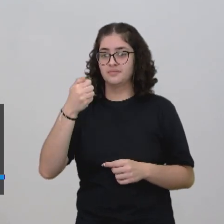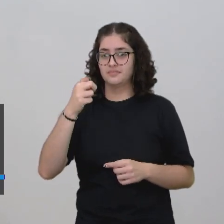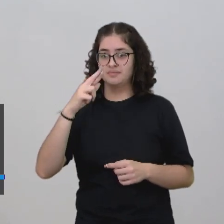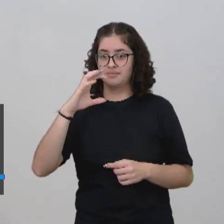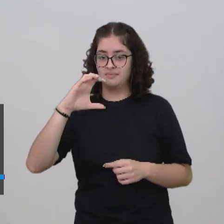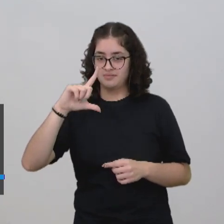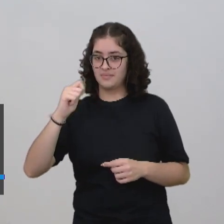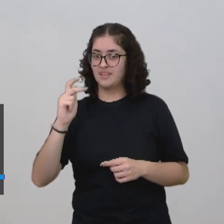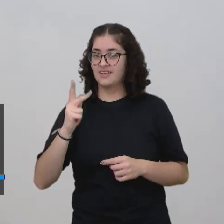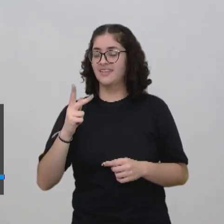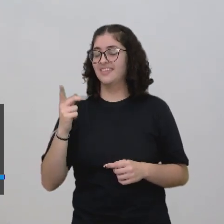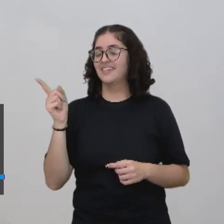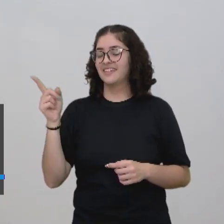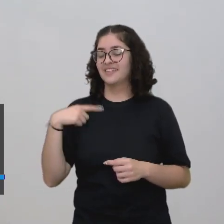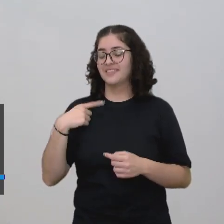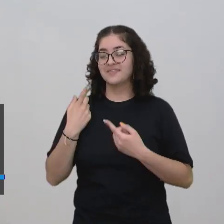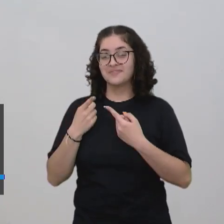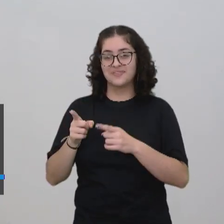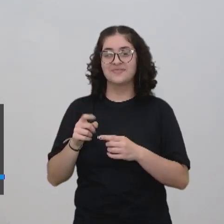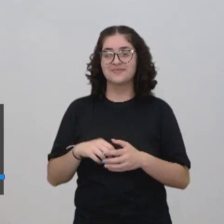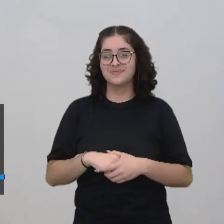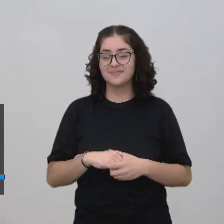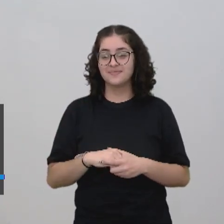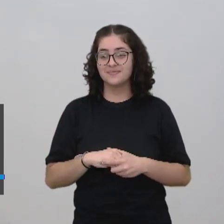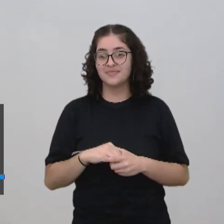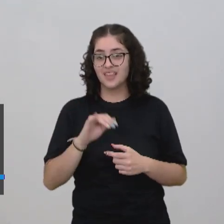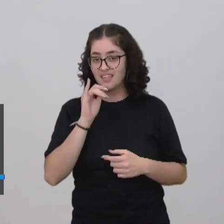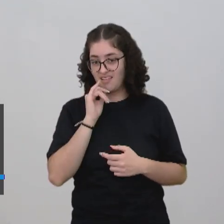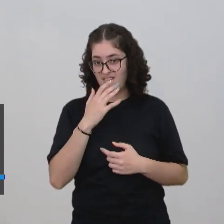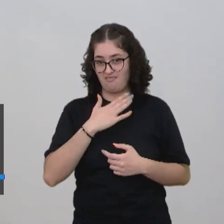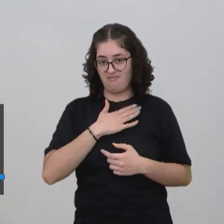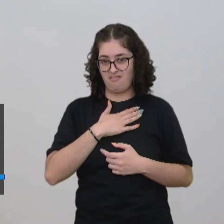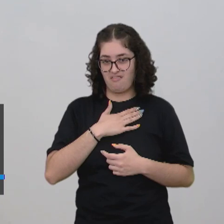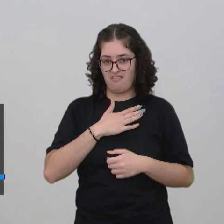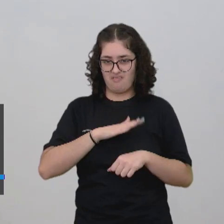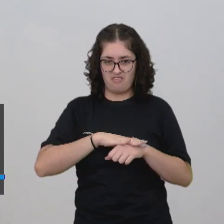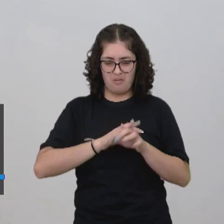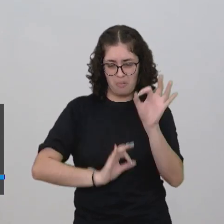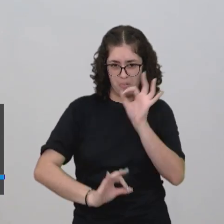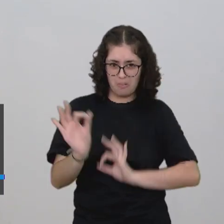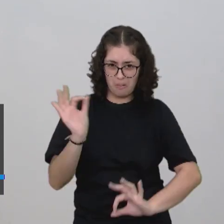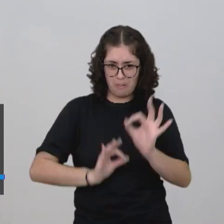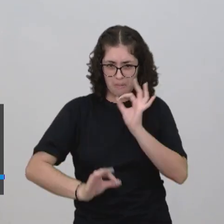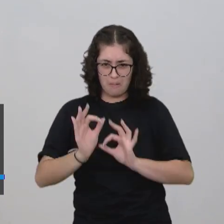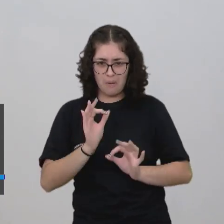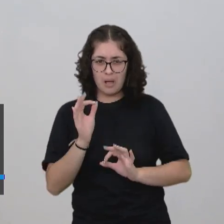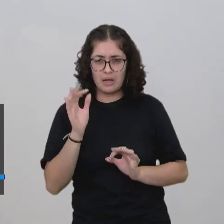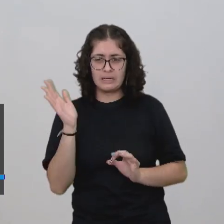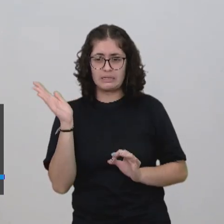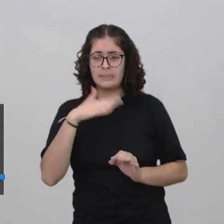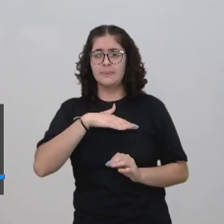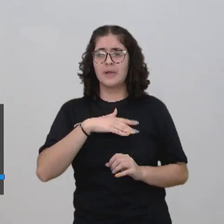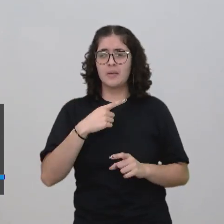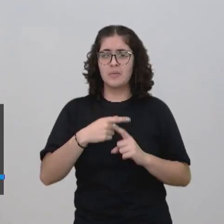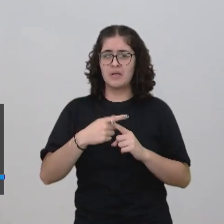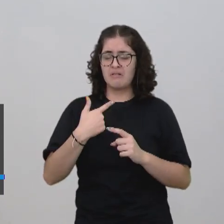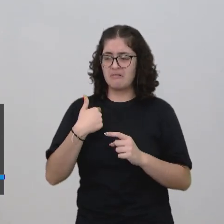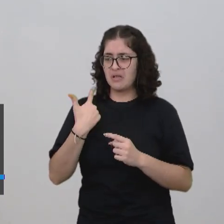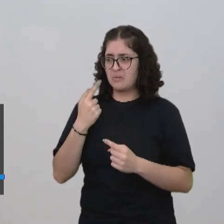tadinha, ela sempre é minha vítima. Mas assim, ai, não, eu vou fazer todo esse plano maquiavélico porque eu quero atingir a